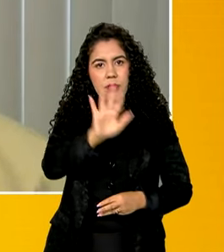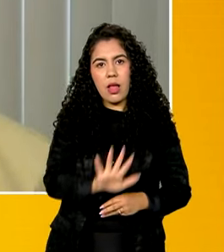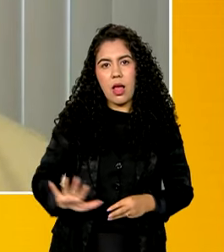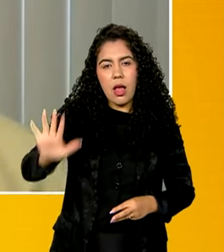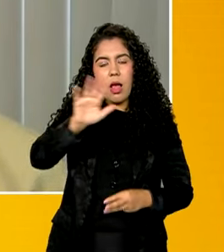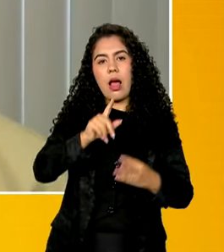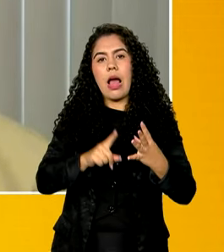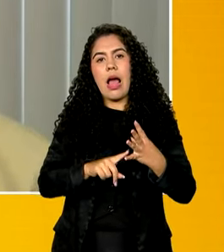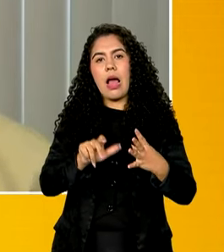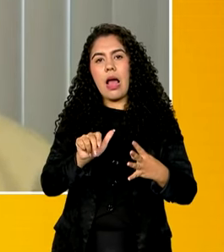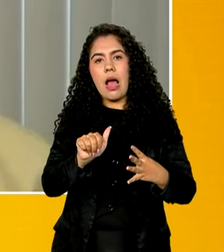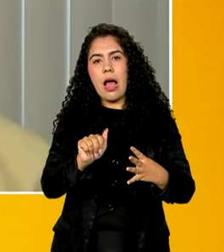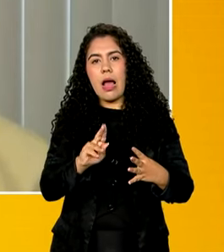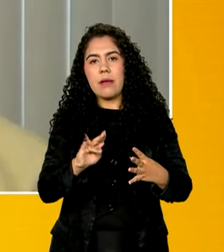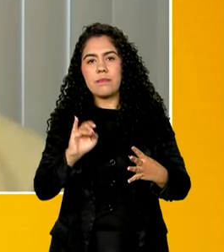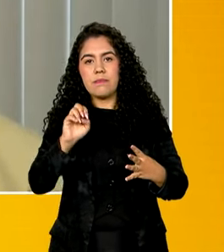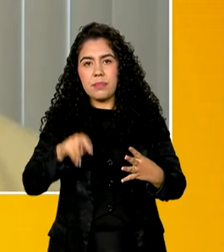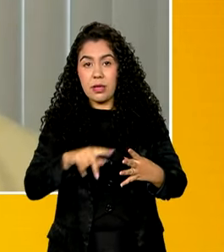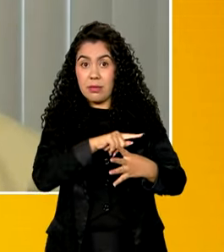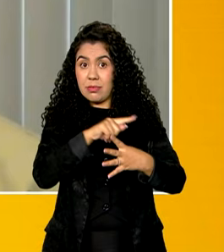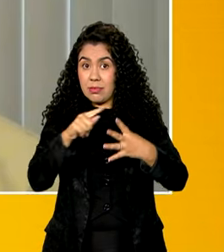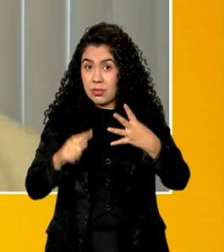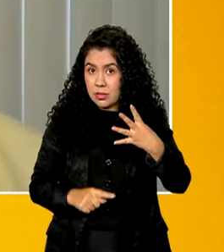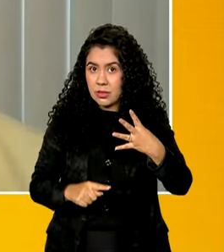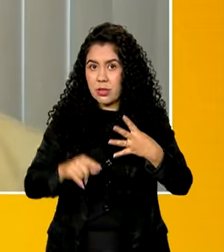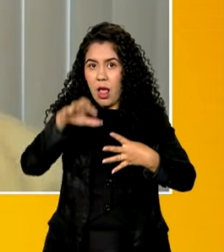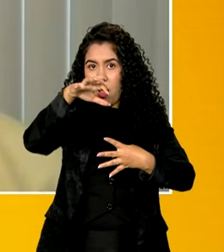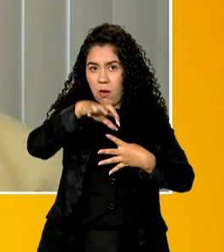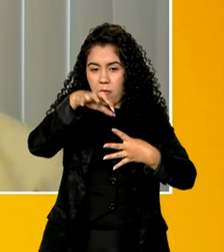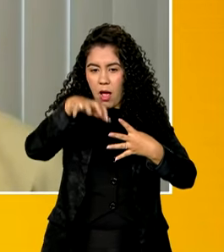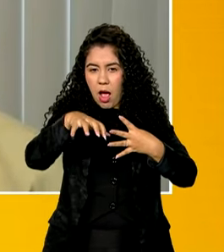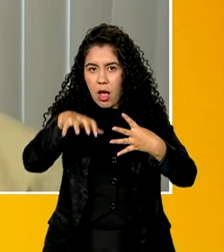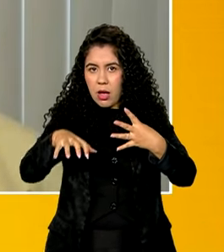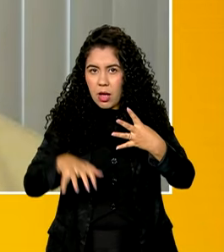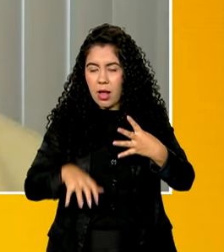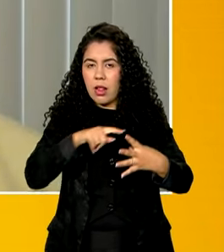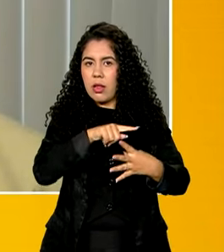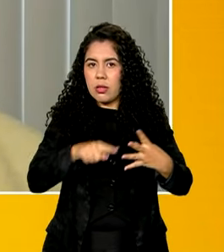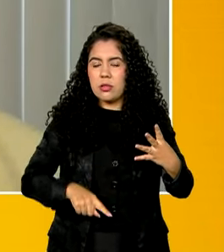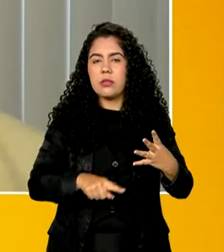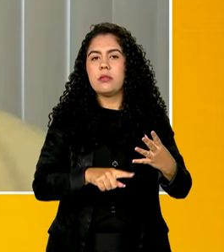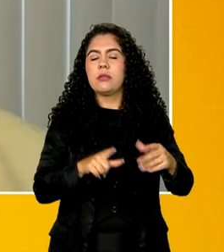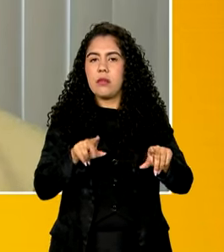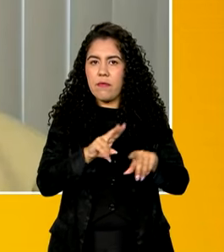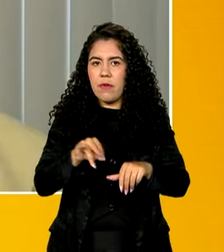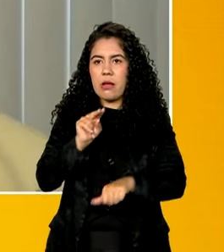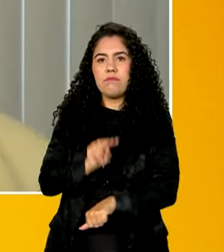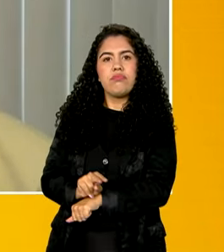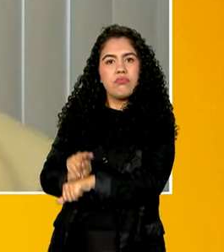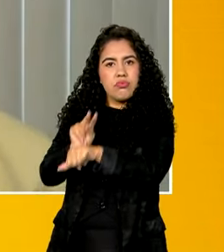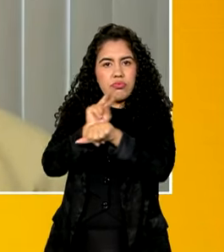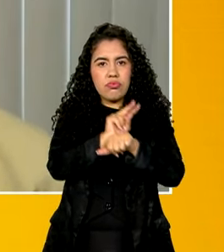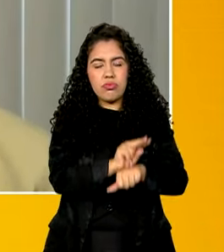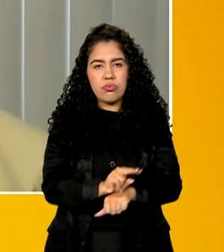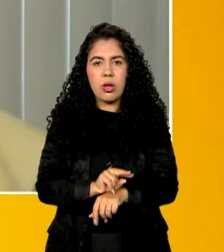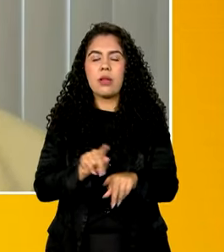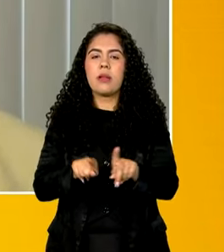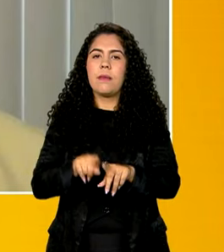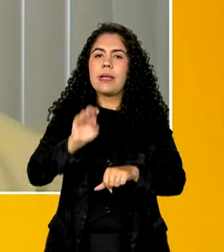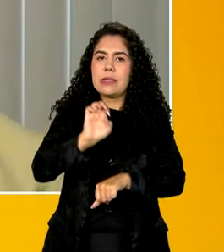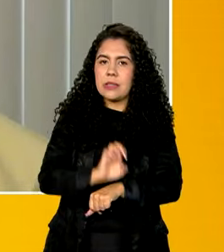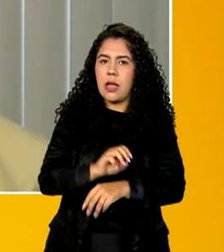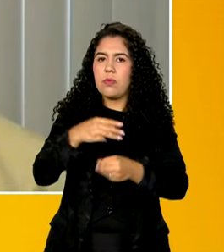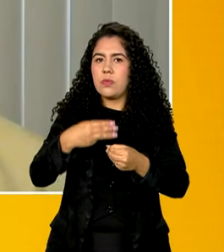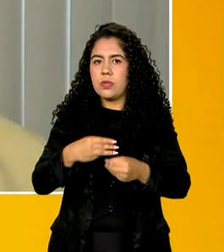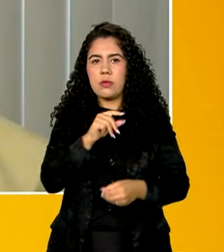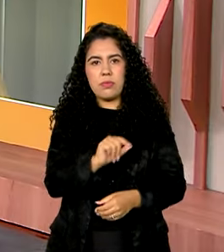ABIN, concentradas na aplicação do concurso. Isso sem citar as polícias nos estados e municípios, que aí esse contingente se amplia